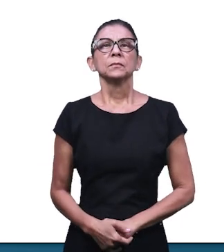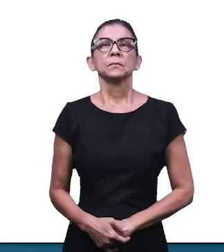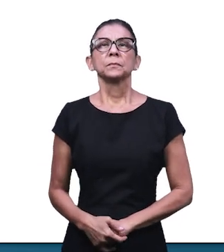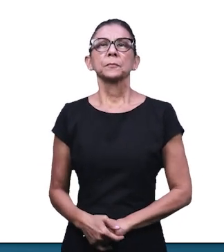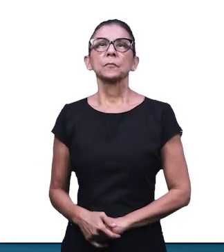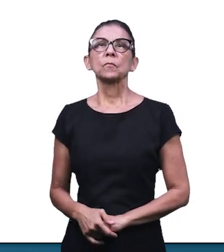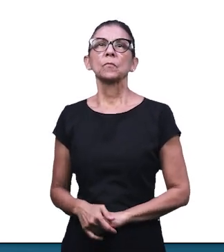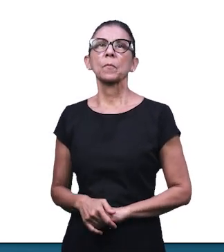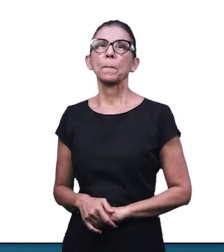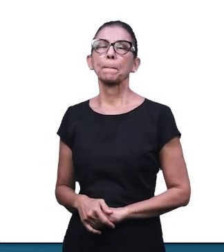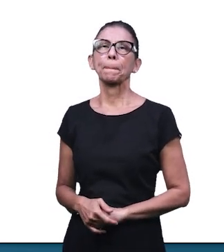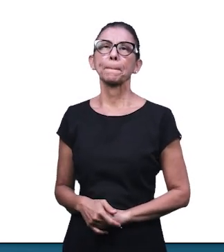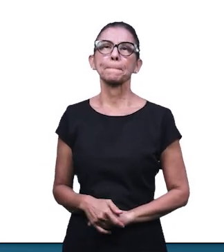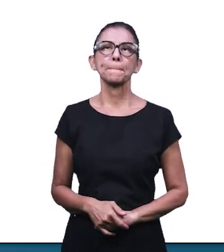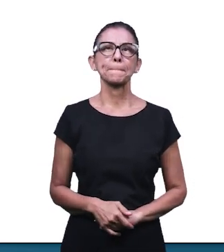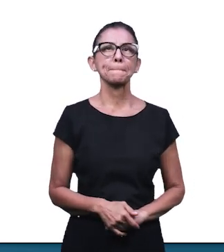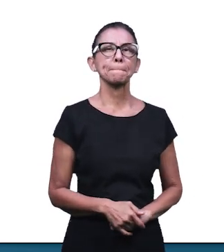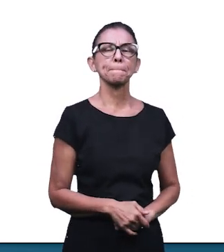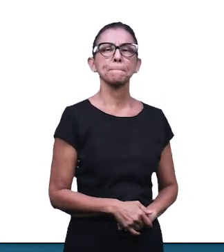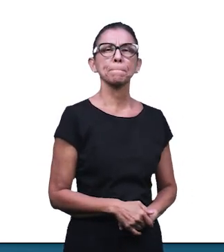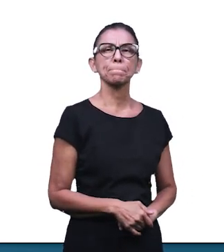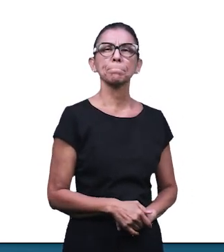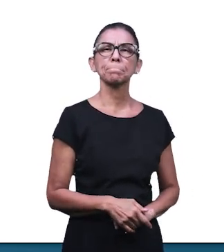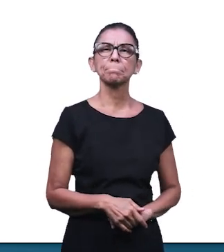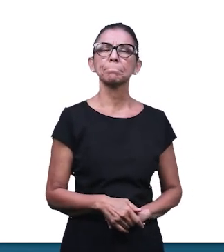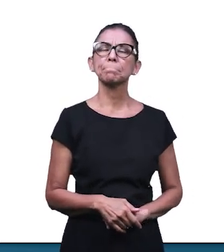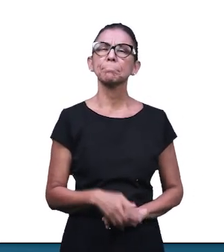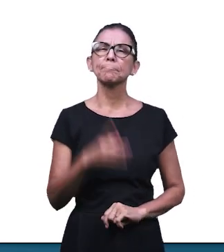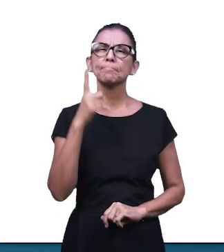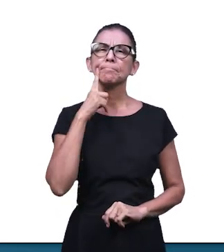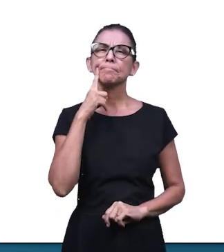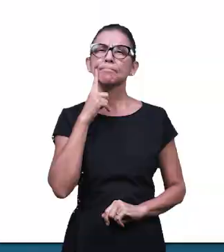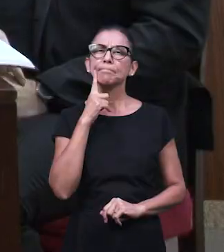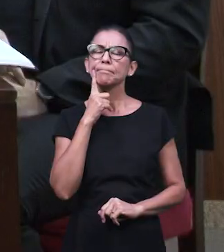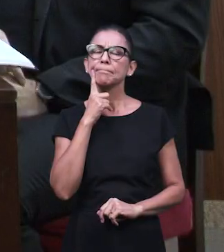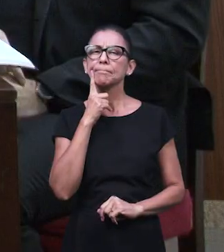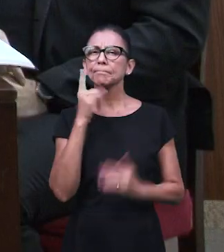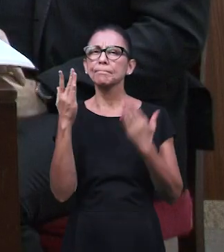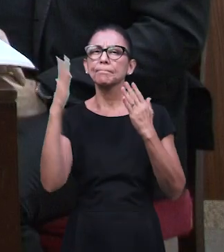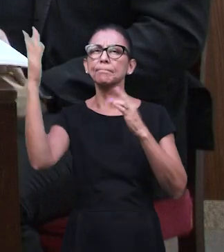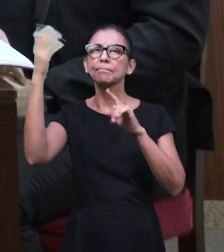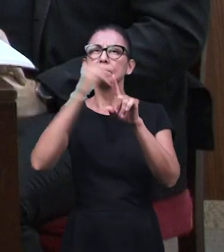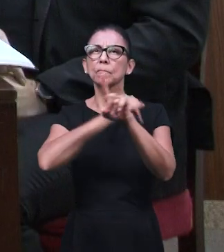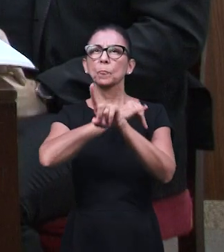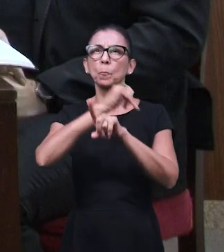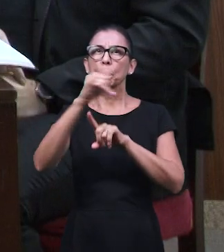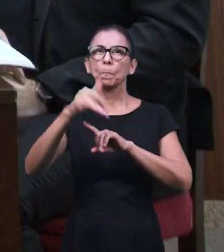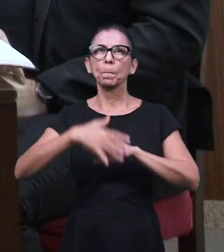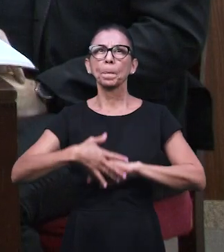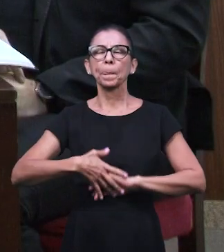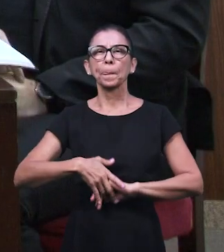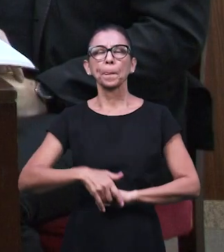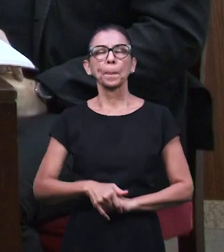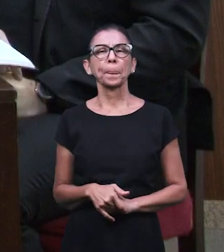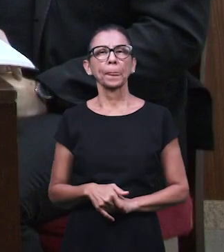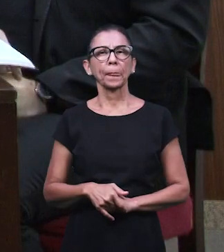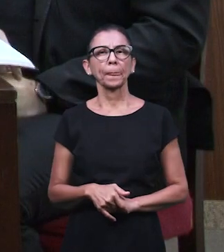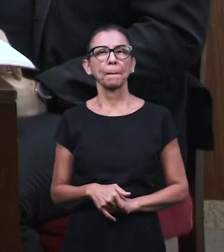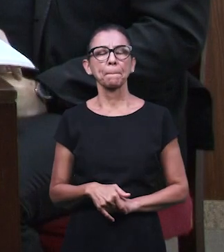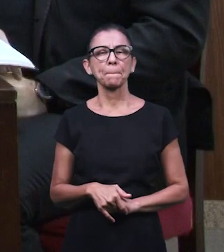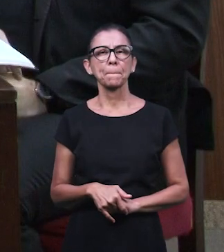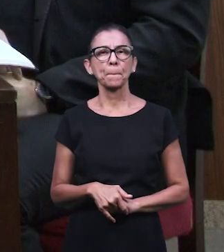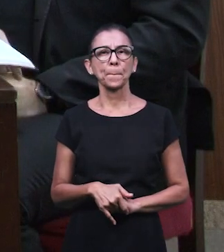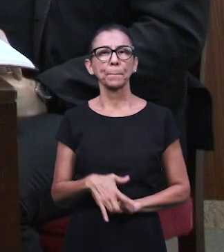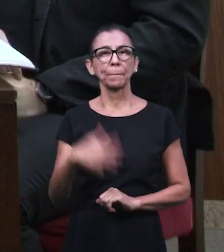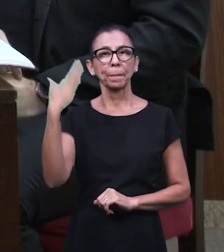por que Salomão trouxe para a construção do templo madeira do Líbano? Nós temos a resposta de Isadora Almeida e